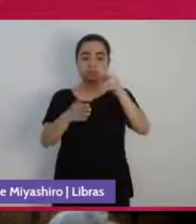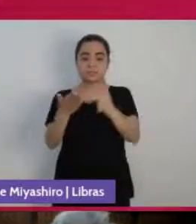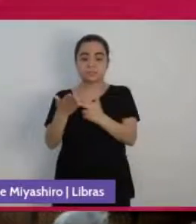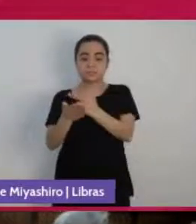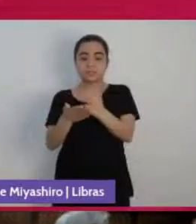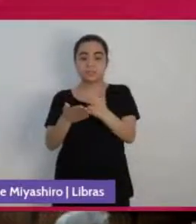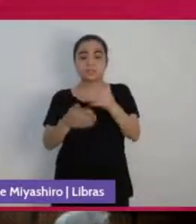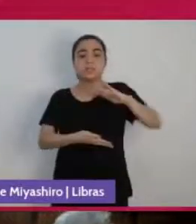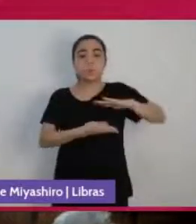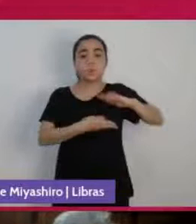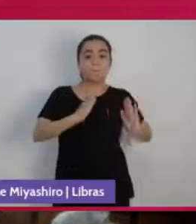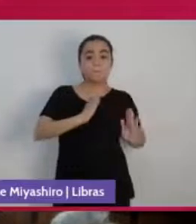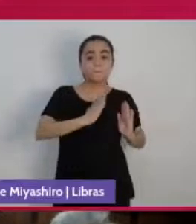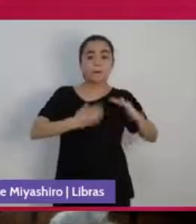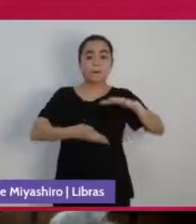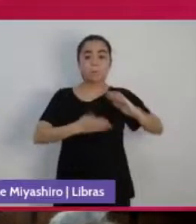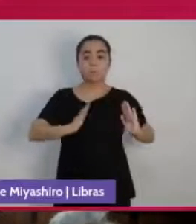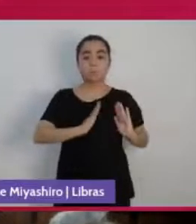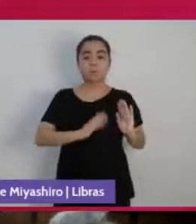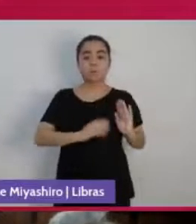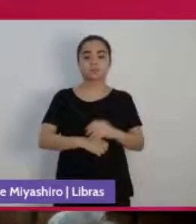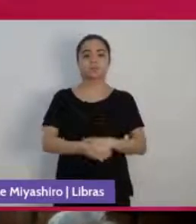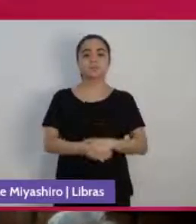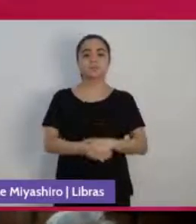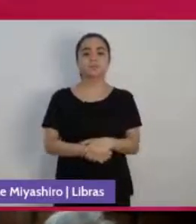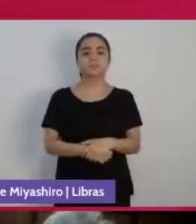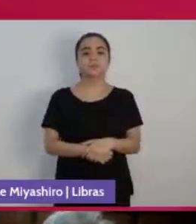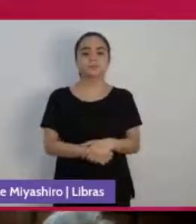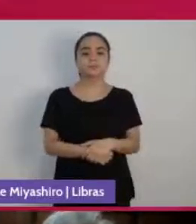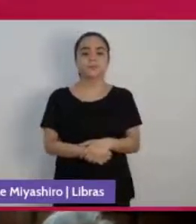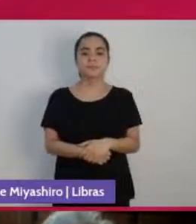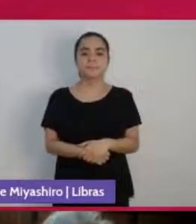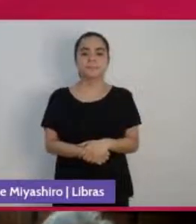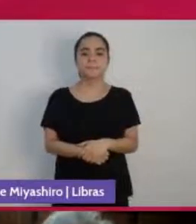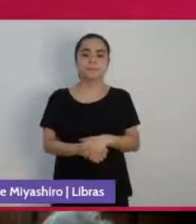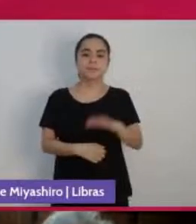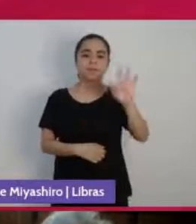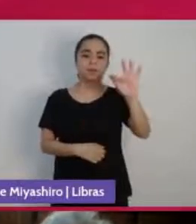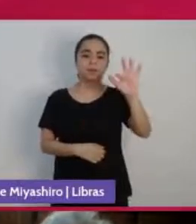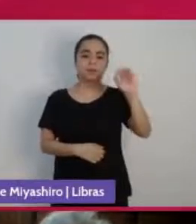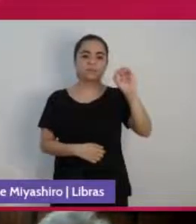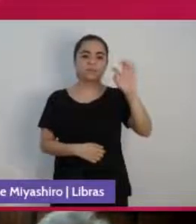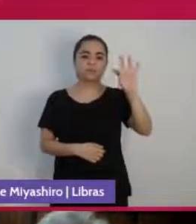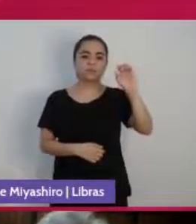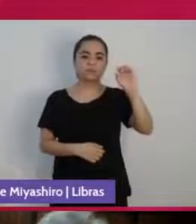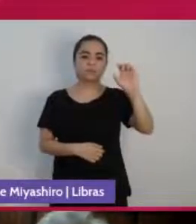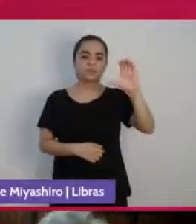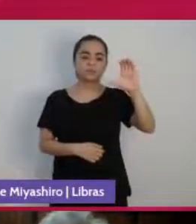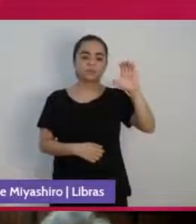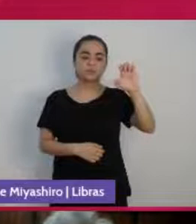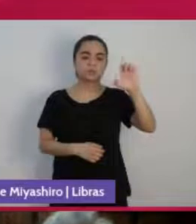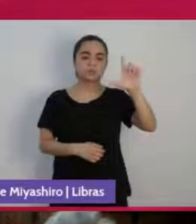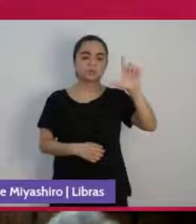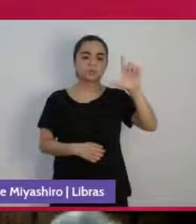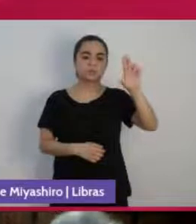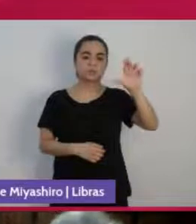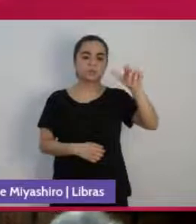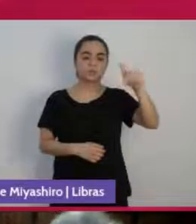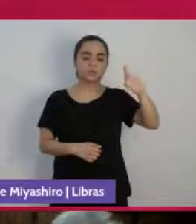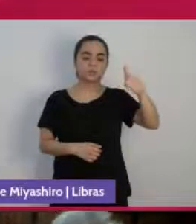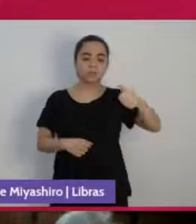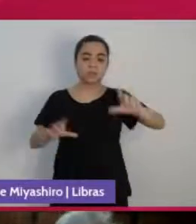mama. Ok. A fotocélula fica ali embaixo do